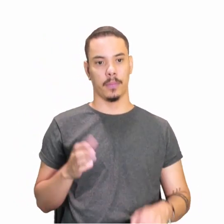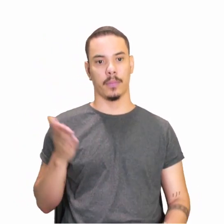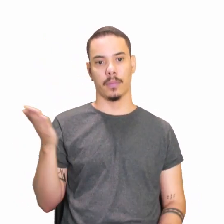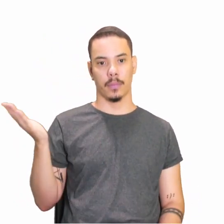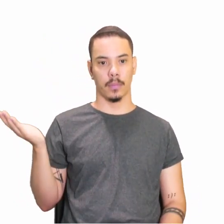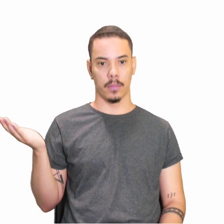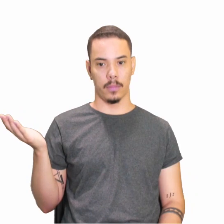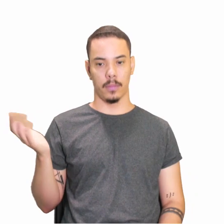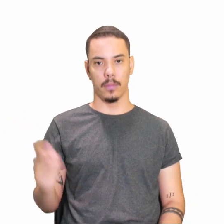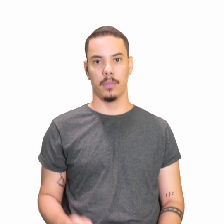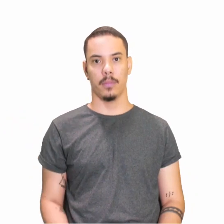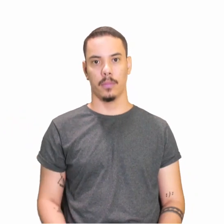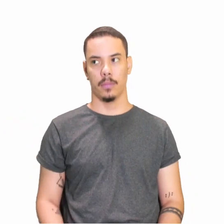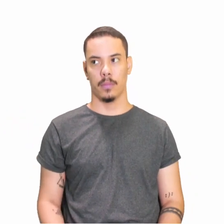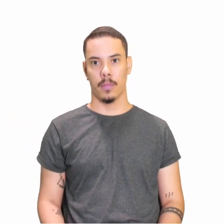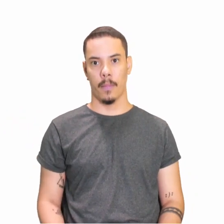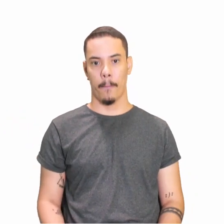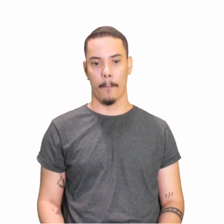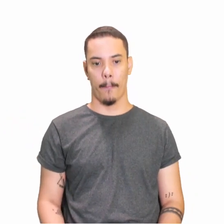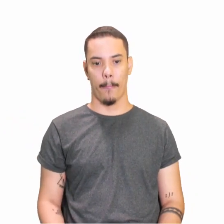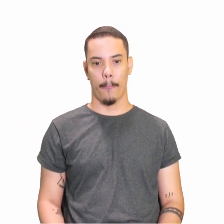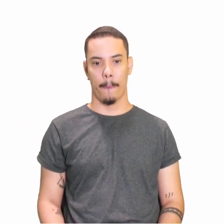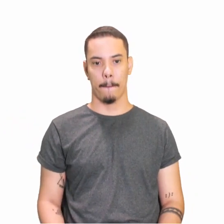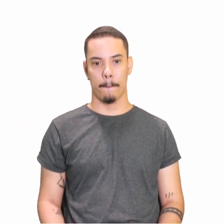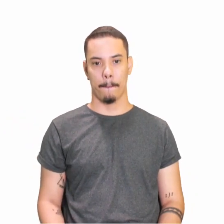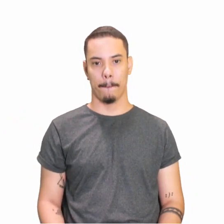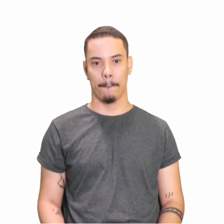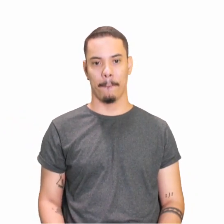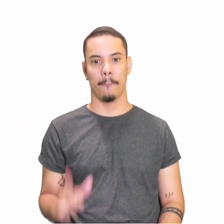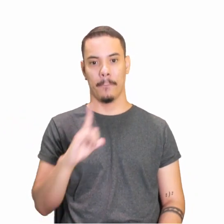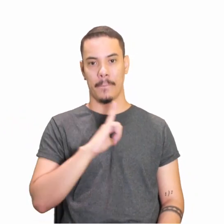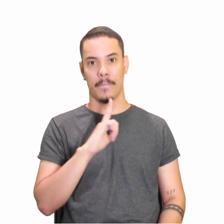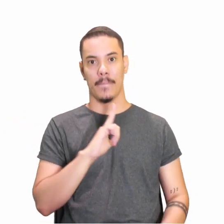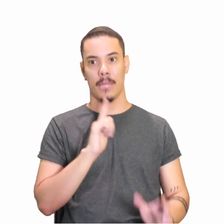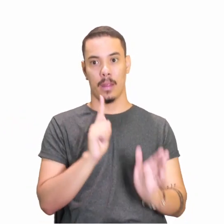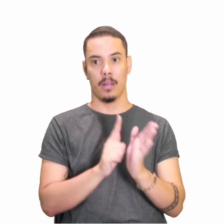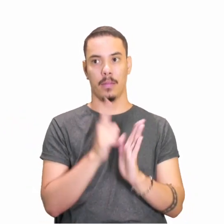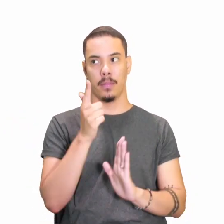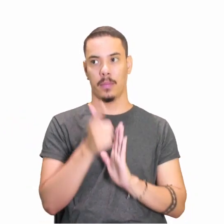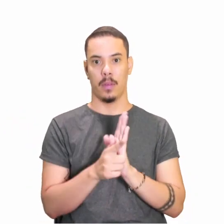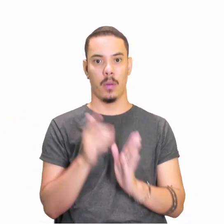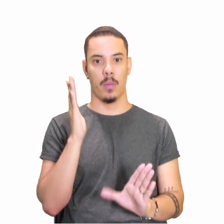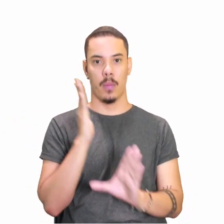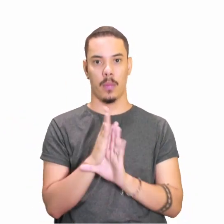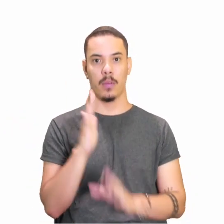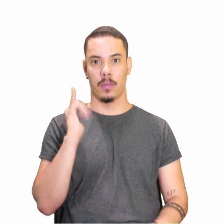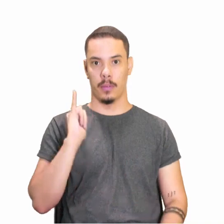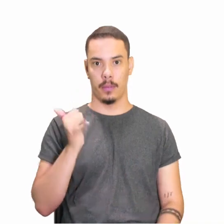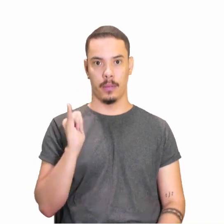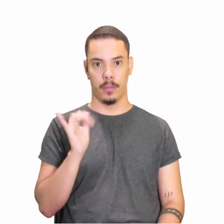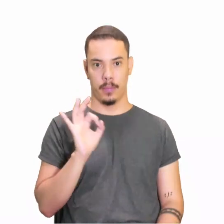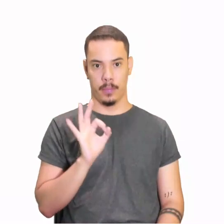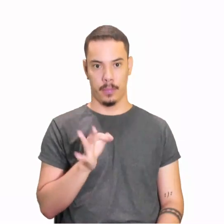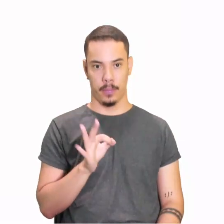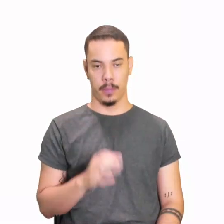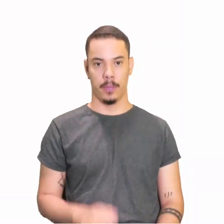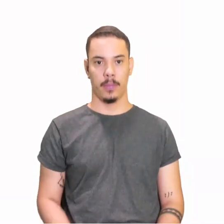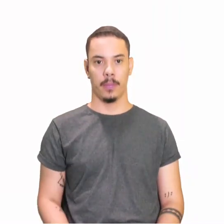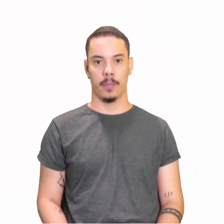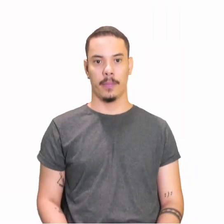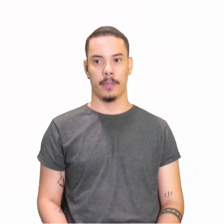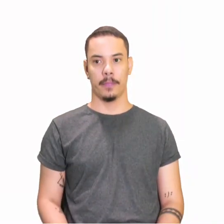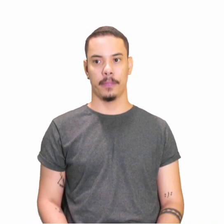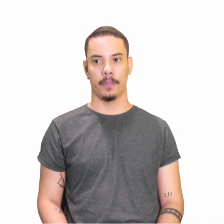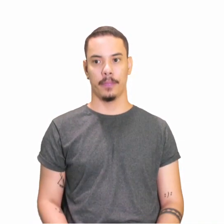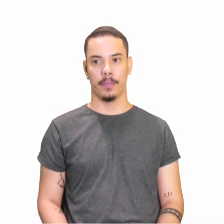certo? Do conto gênero na construção da narrativa, certo? Beleza!